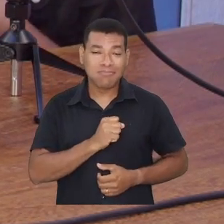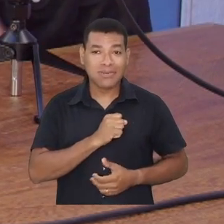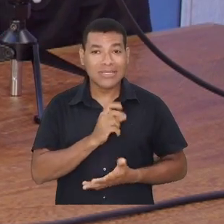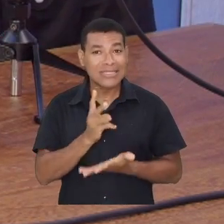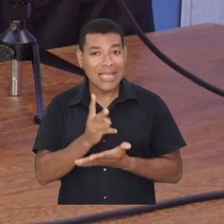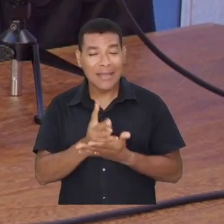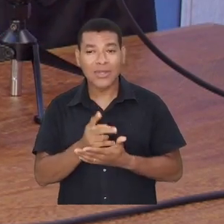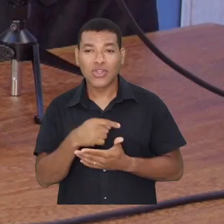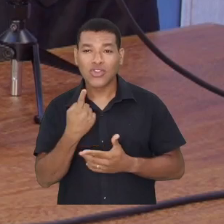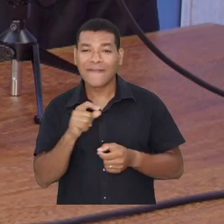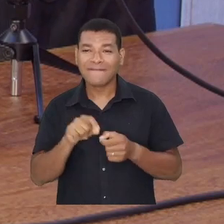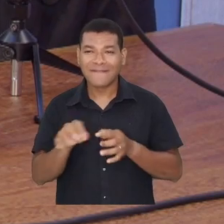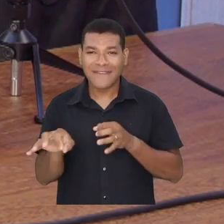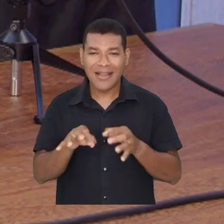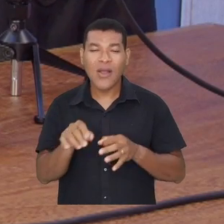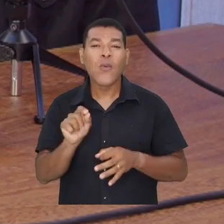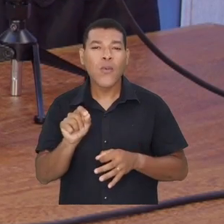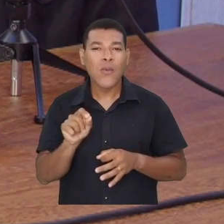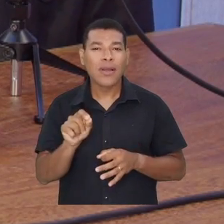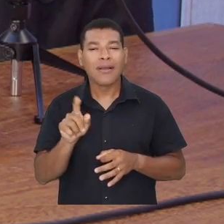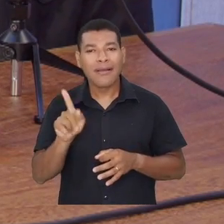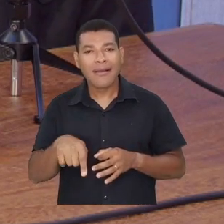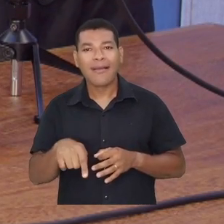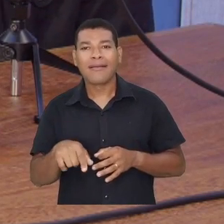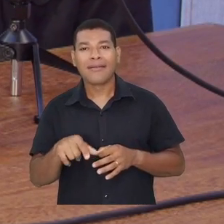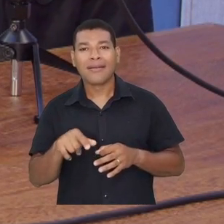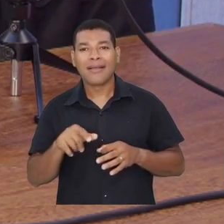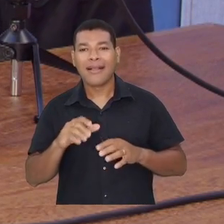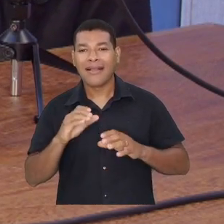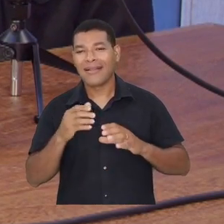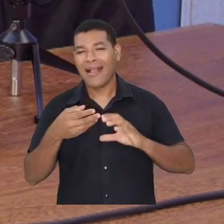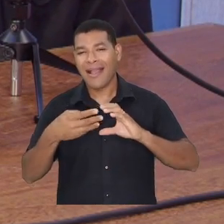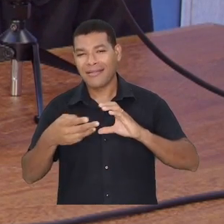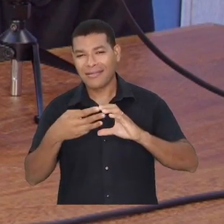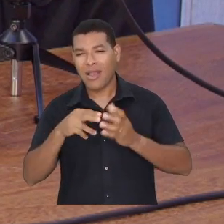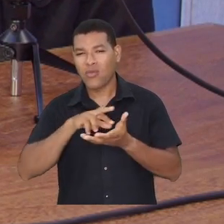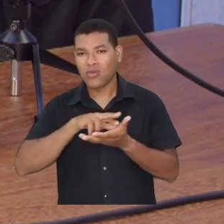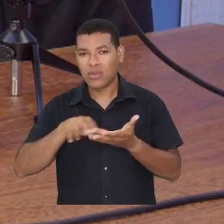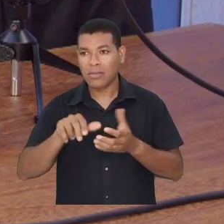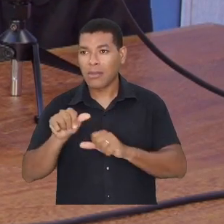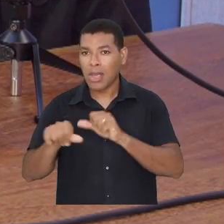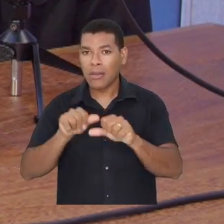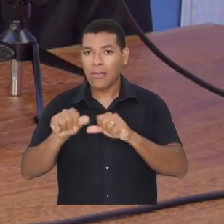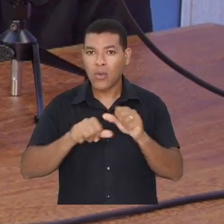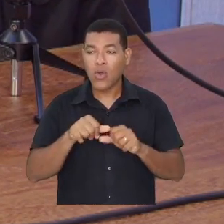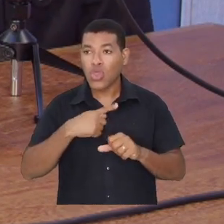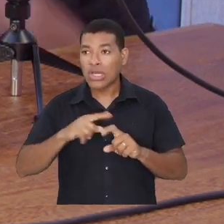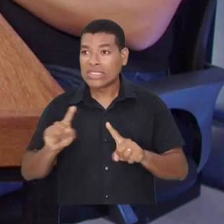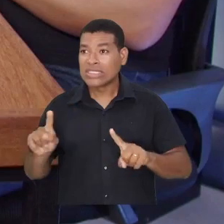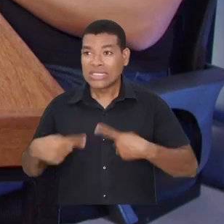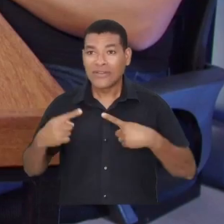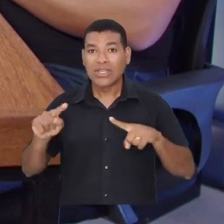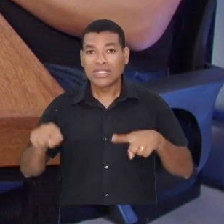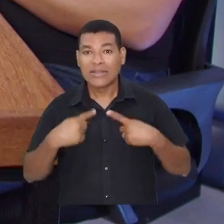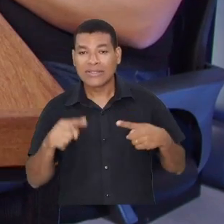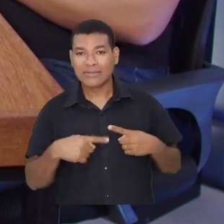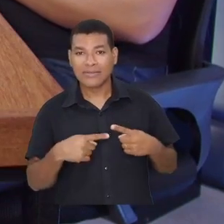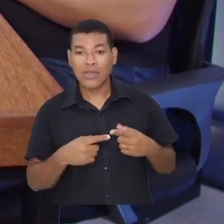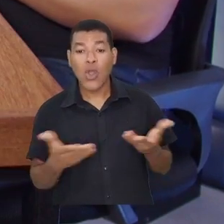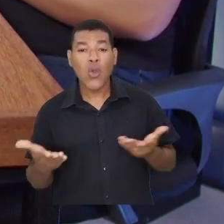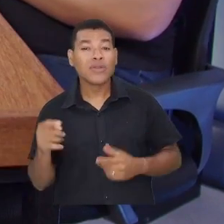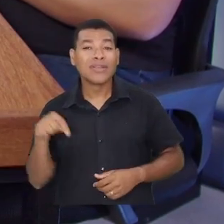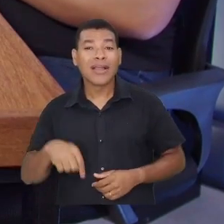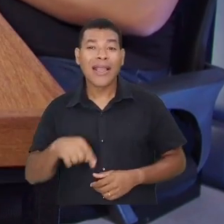menos no que a gente faz, é quanto os canais mudam e como a gente tem que estar sempre se desafiando. Nossa, e fazendo coisa nova. Total. Olha onde a gente está